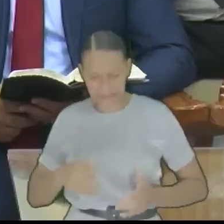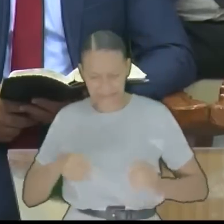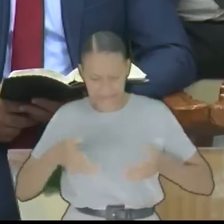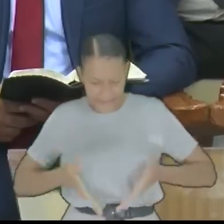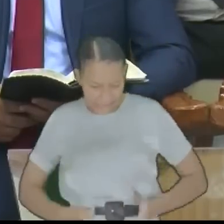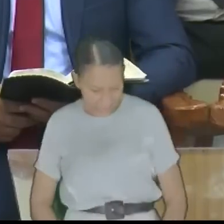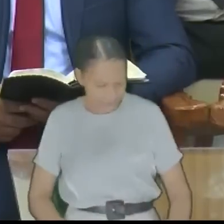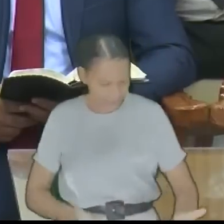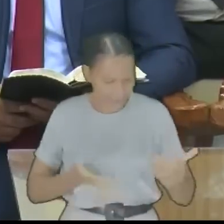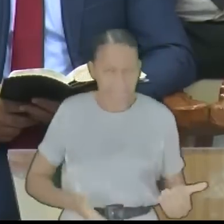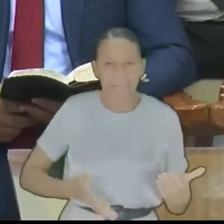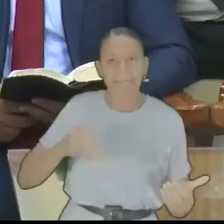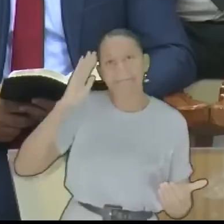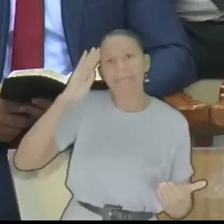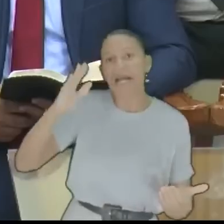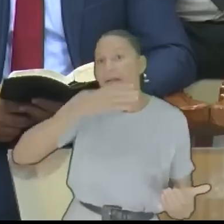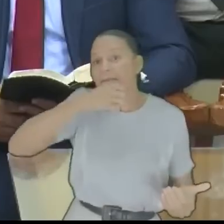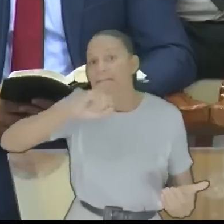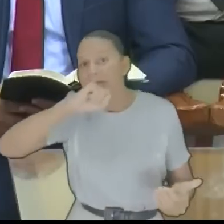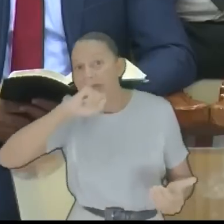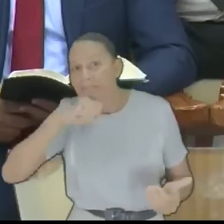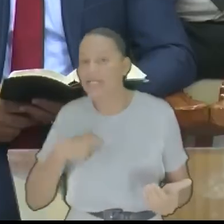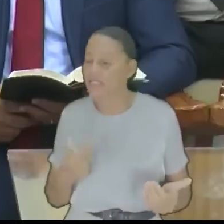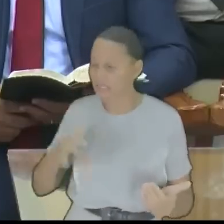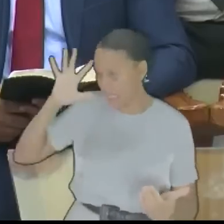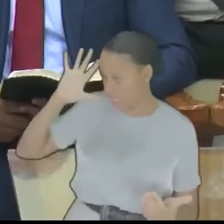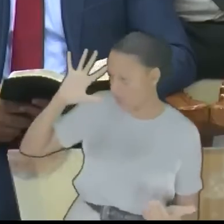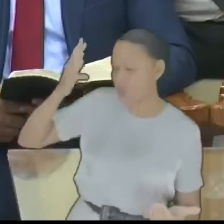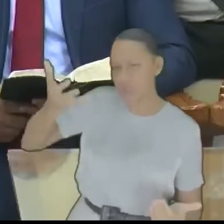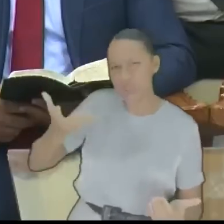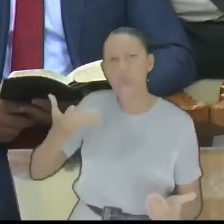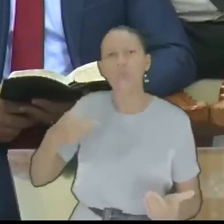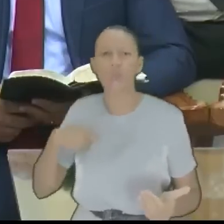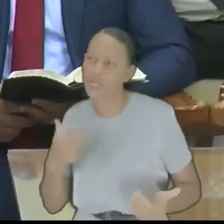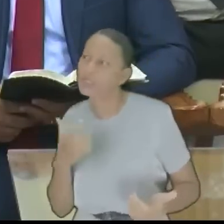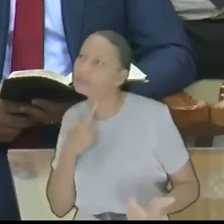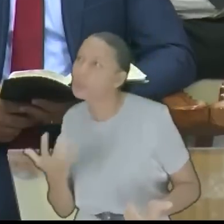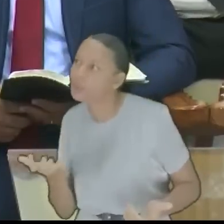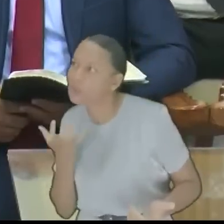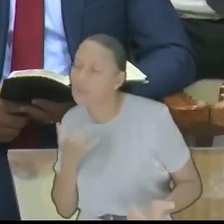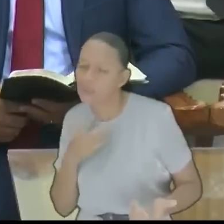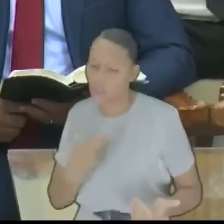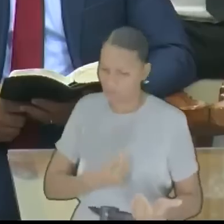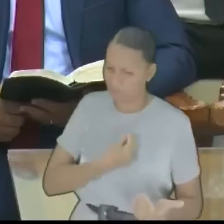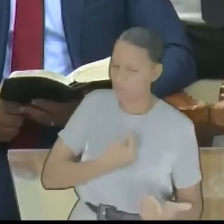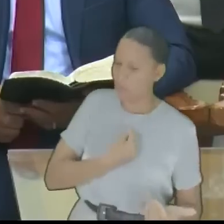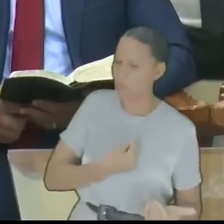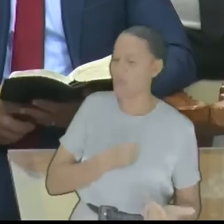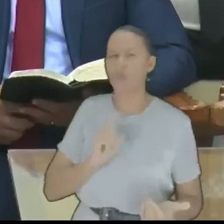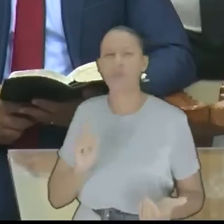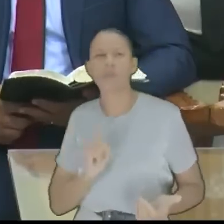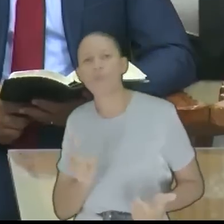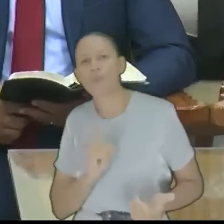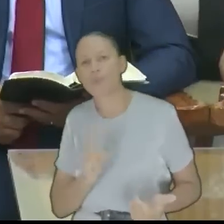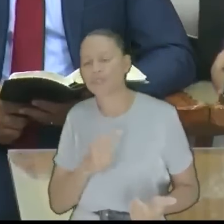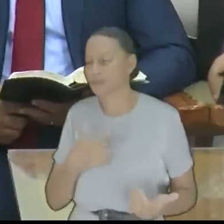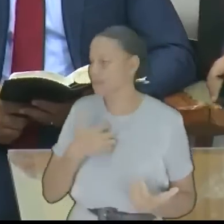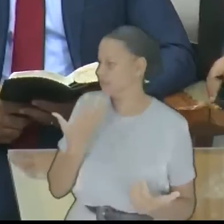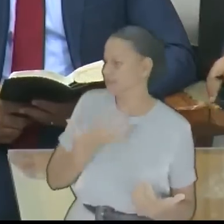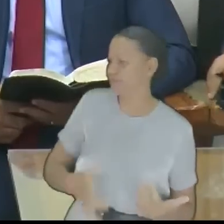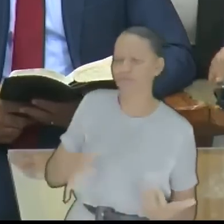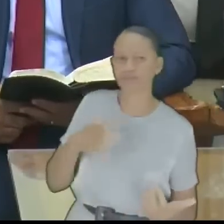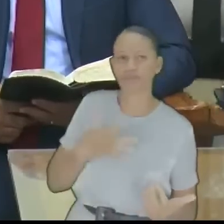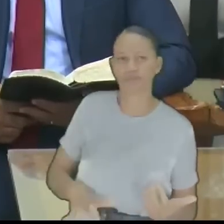pai e a mãe, principalmente o pai, era quem decidia se queria ou não queria. E quando eles não